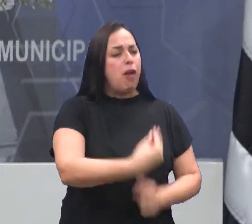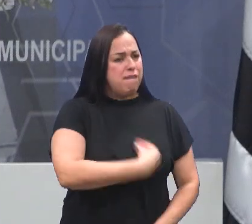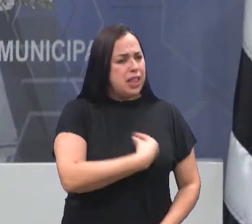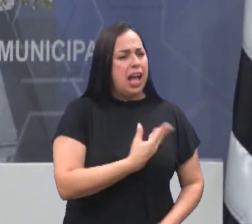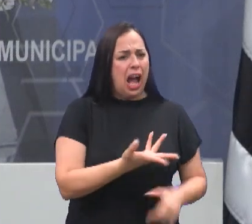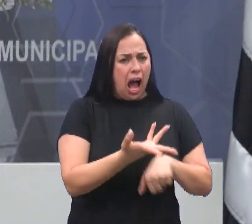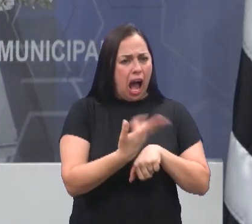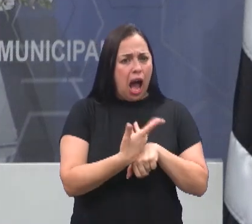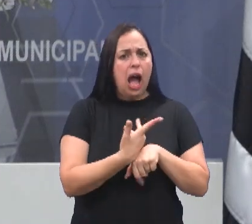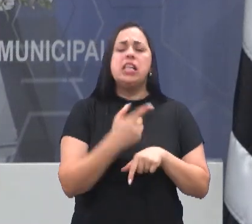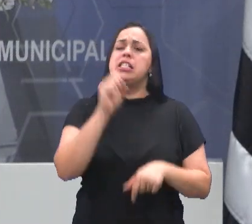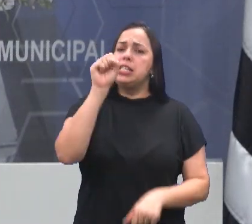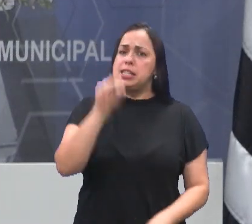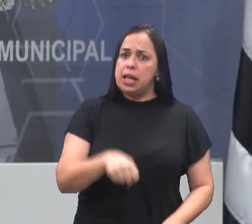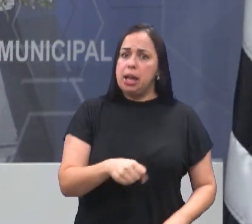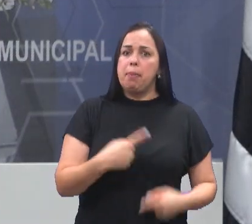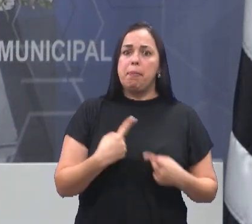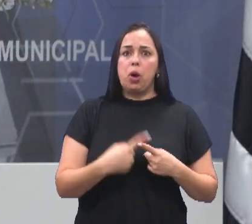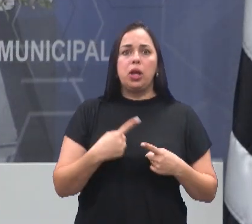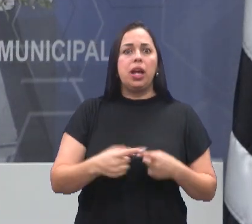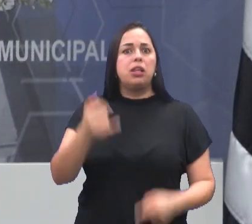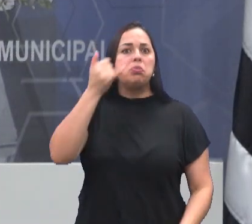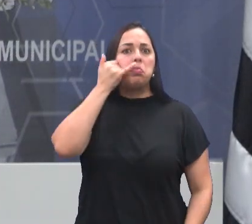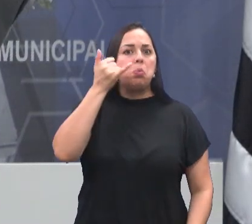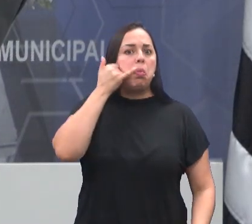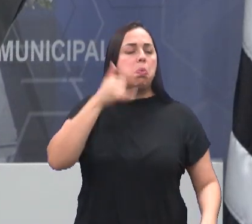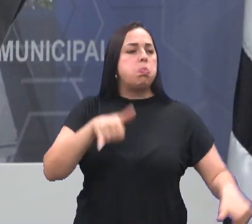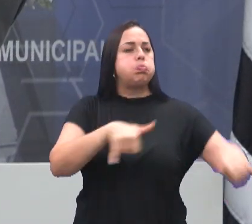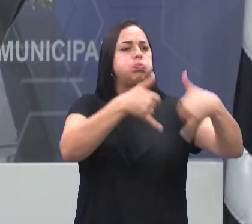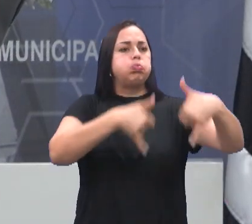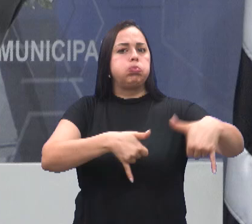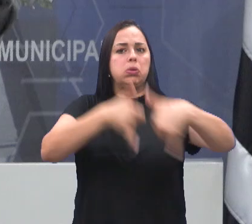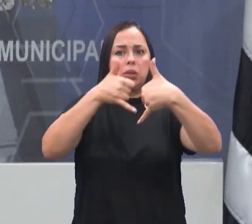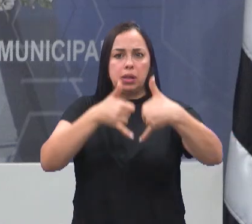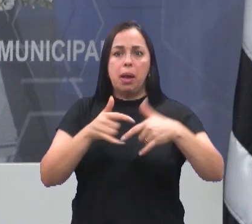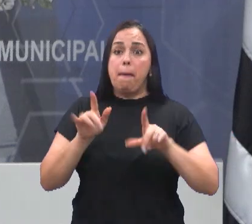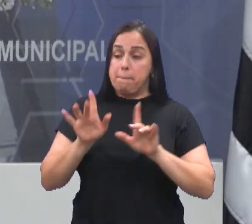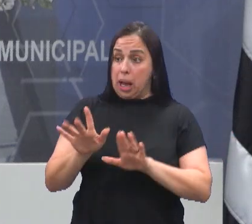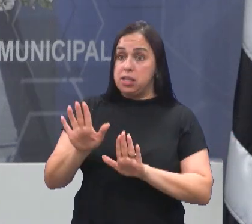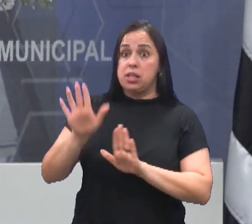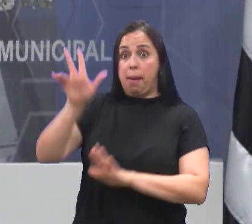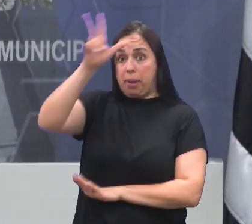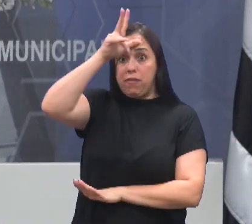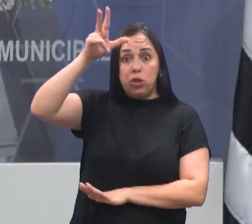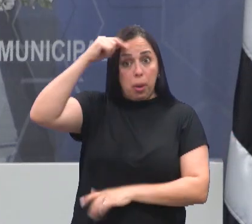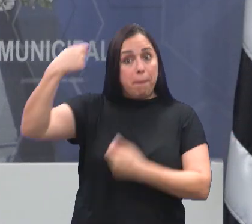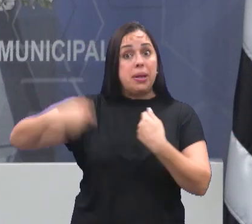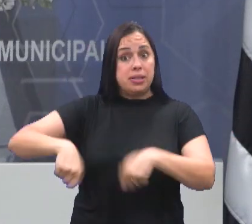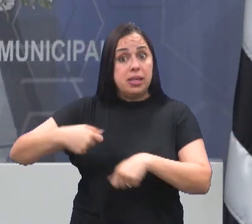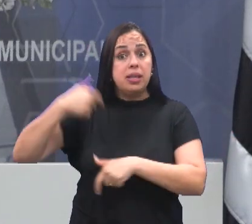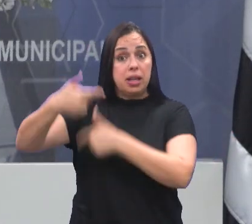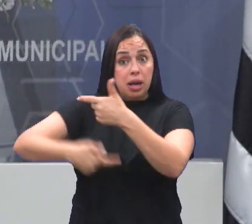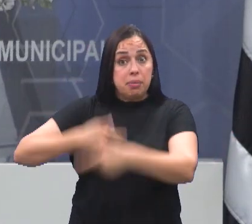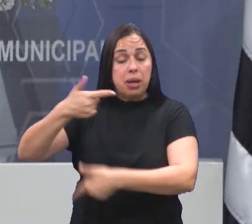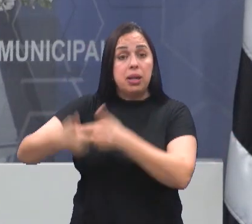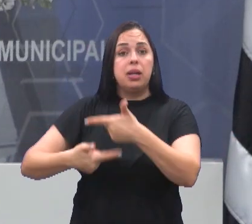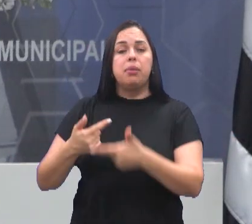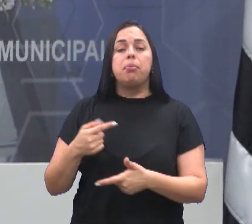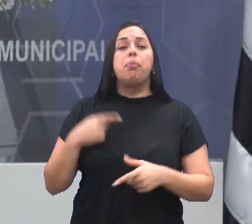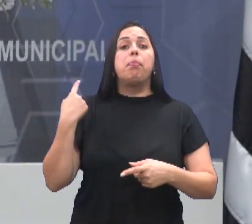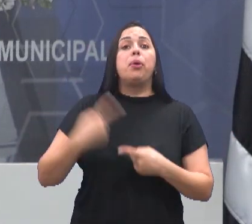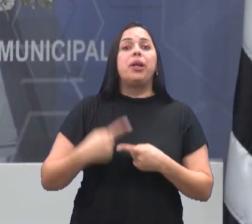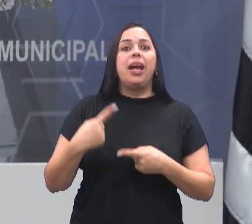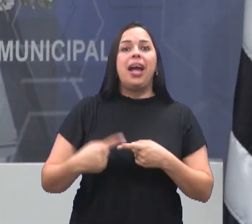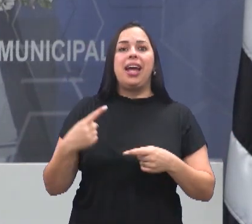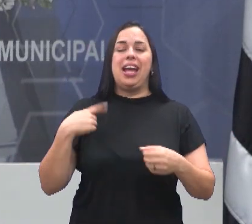gente atende, deixa o telefone à disposição, mas o pessoal do executivo também tem que trabalhar muito. Uma cidade com 700 mil habitantes